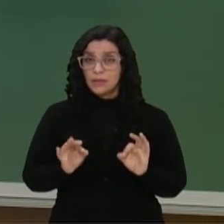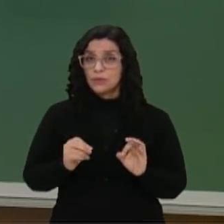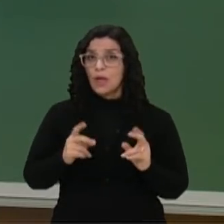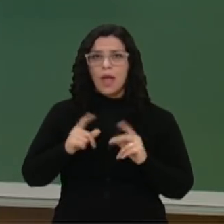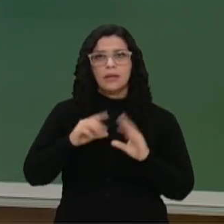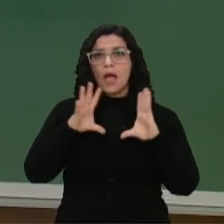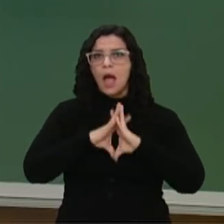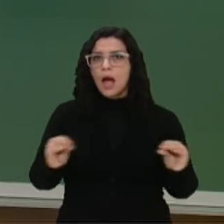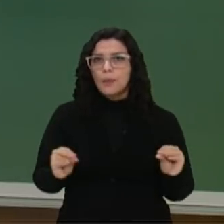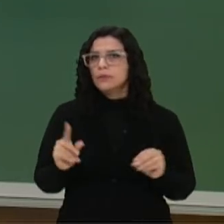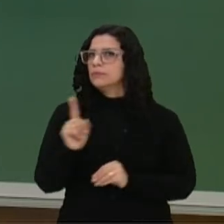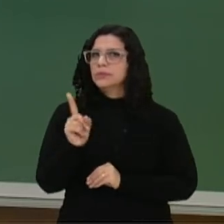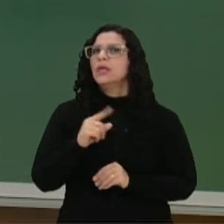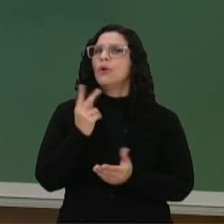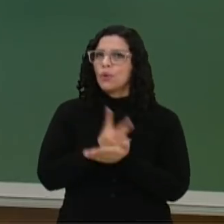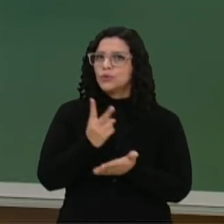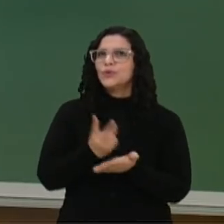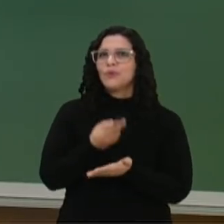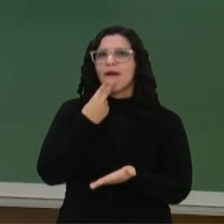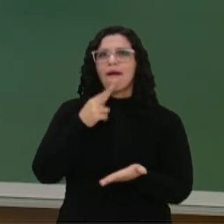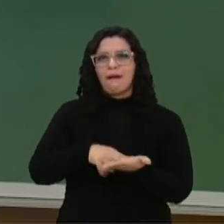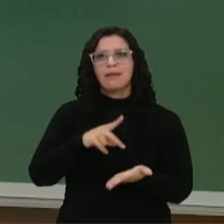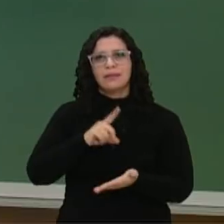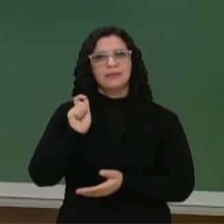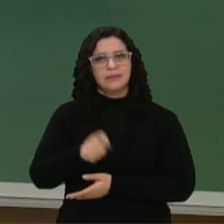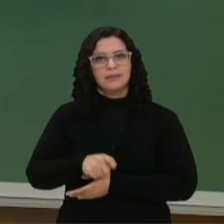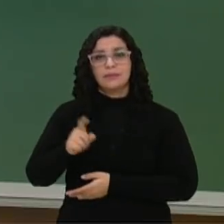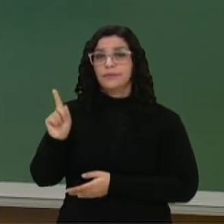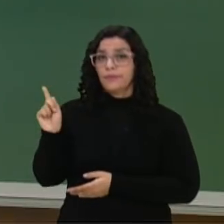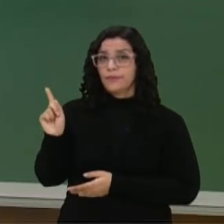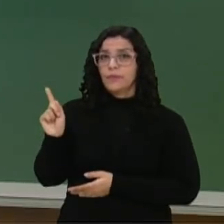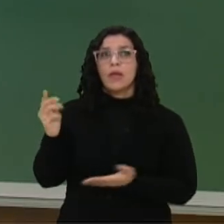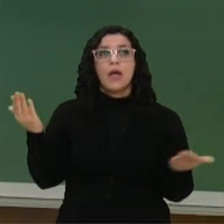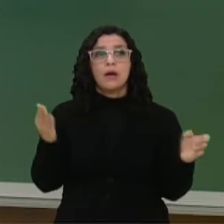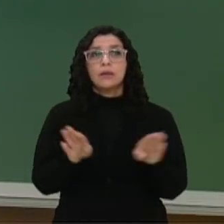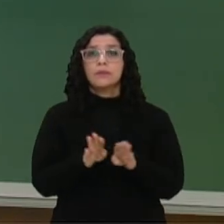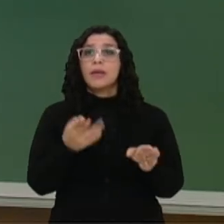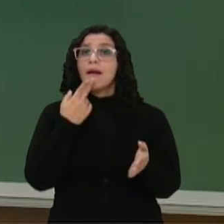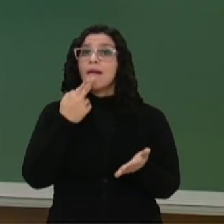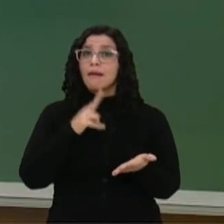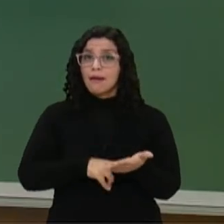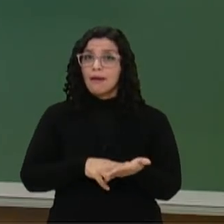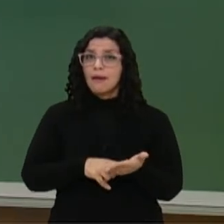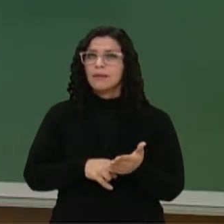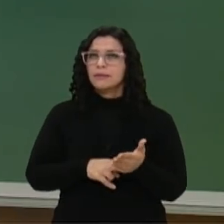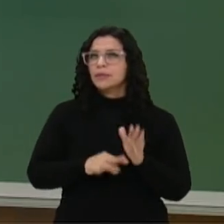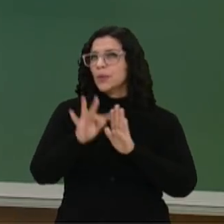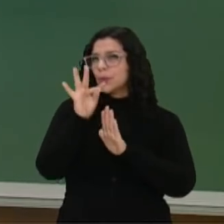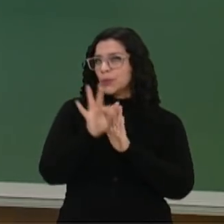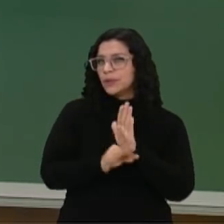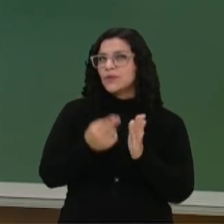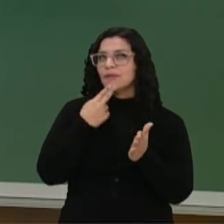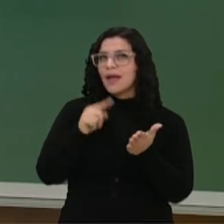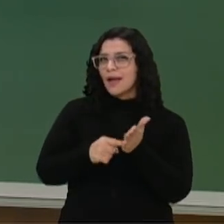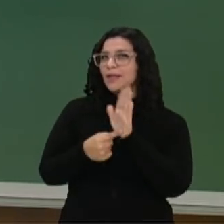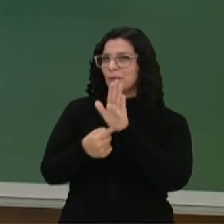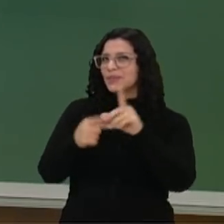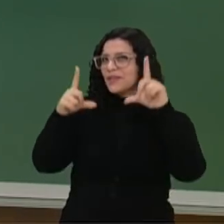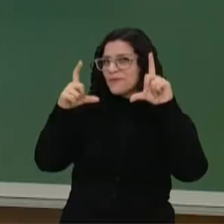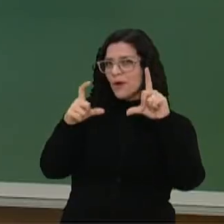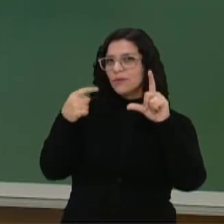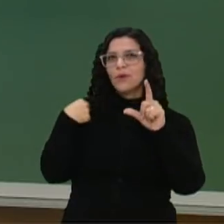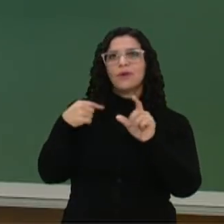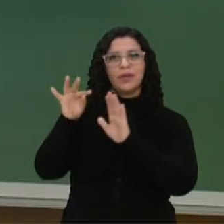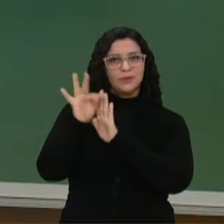está extinto, ainda existe. Vejamos agora a carta, trecho dela, dessa carta que utilizamos na